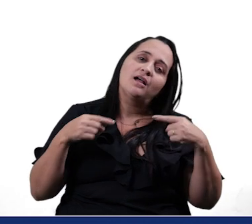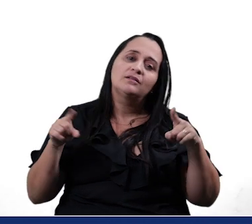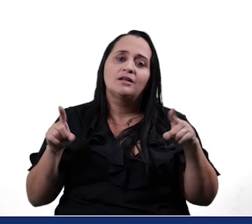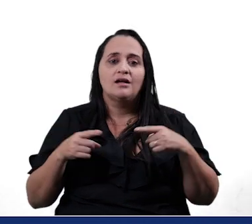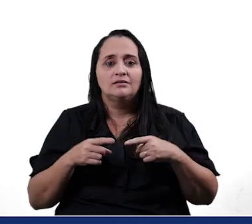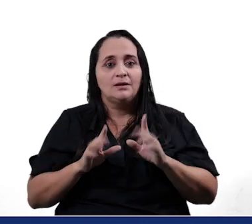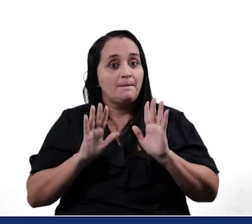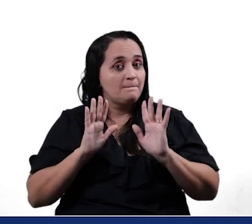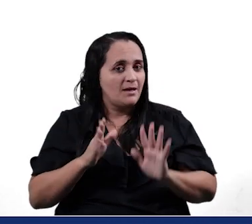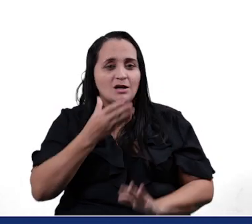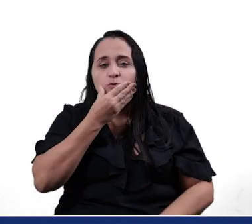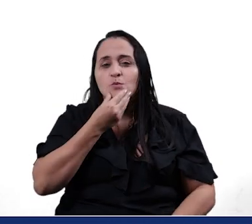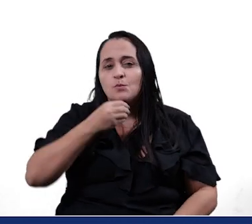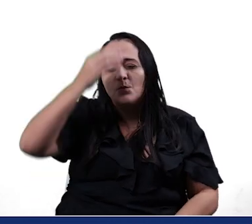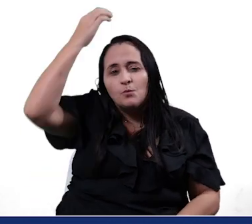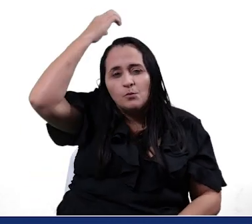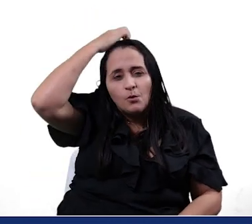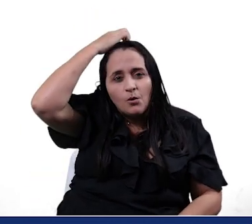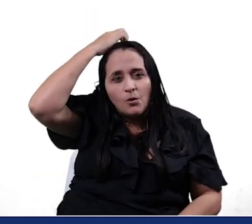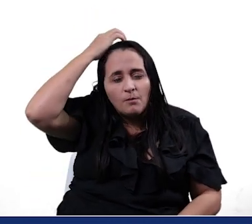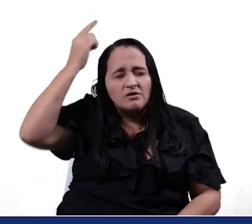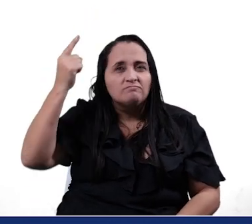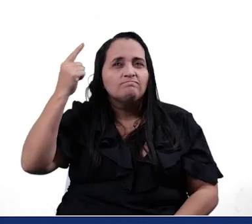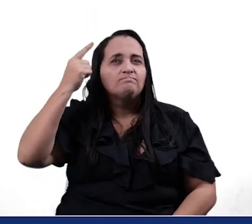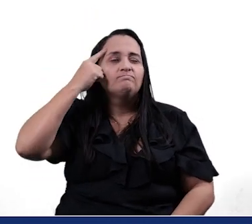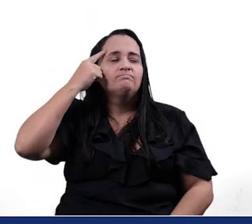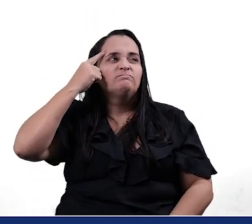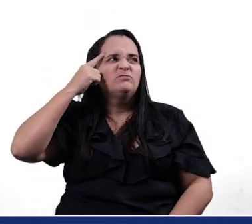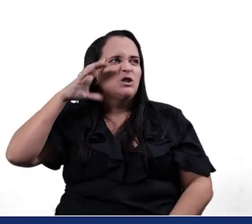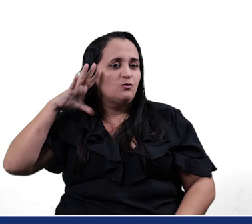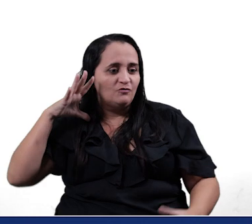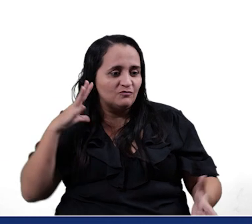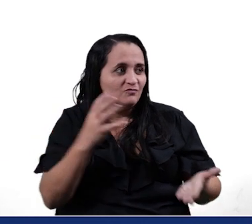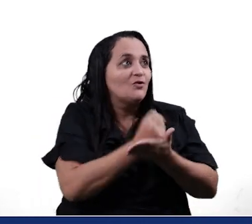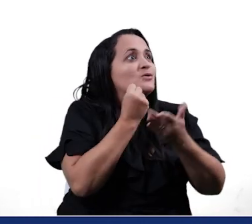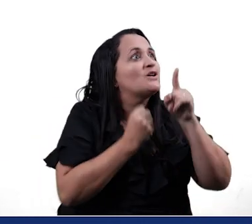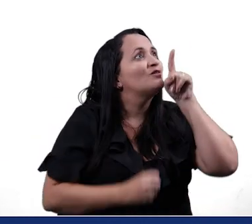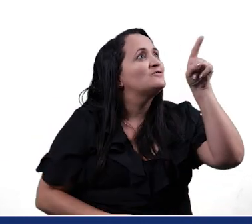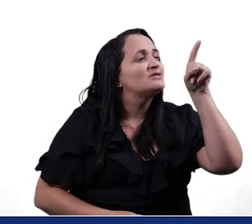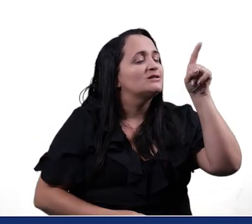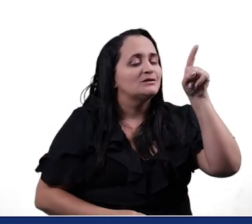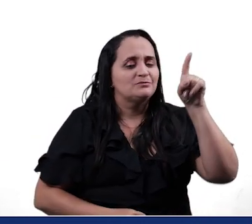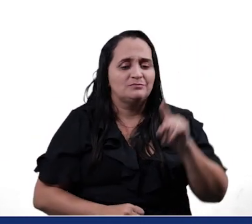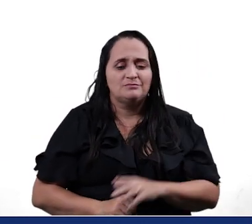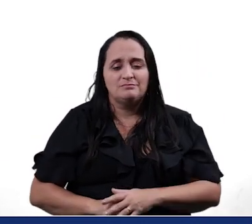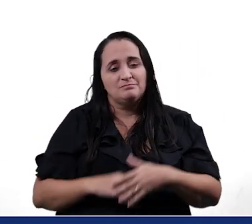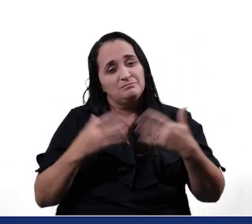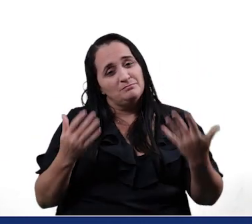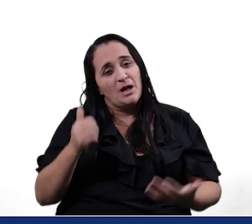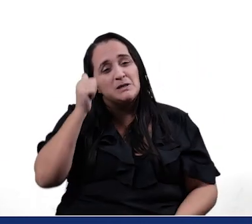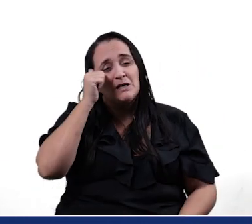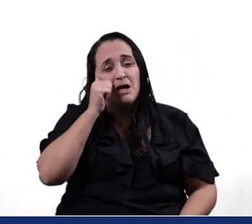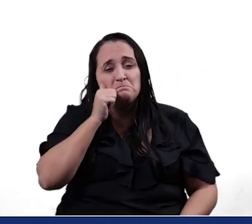plano dos dois é interrompido pela malvada bruxa, porque ela descobriu o plano deles. Após alguns anos, os dois